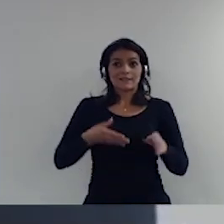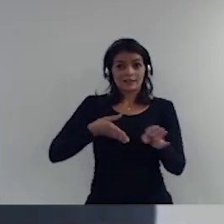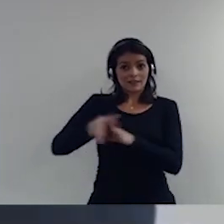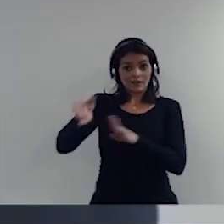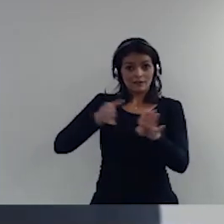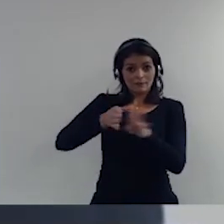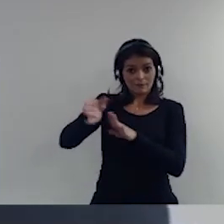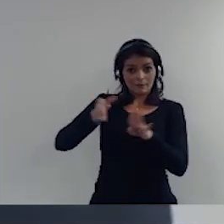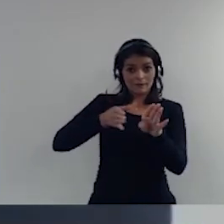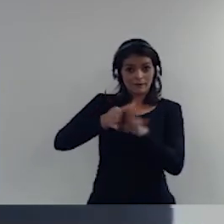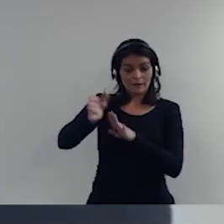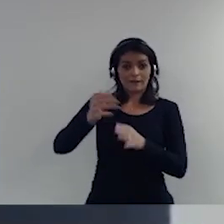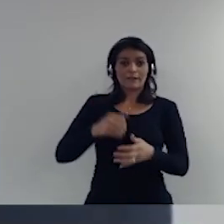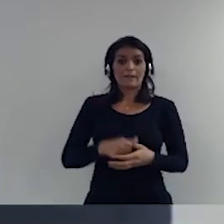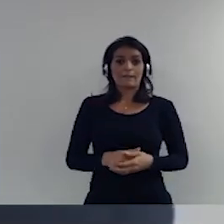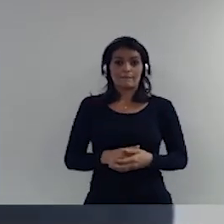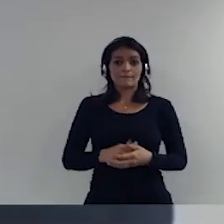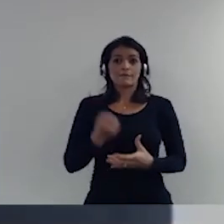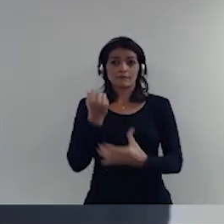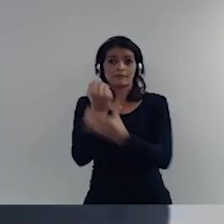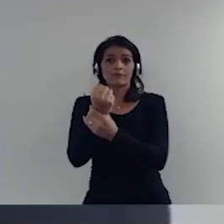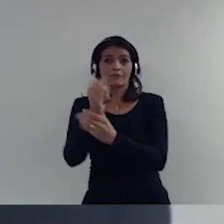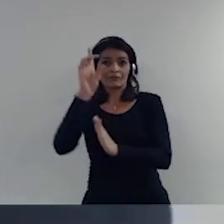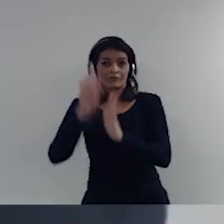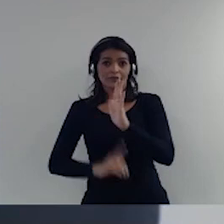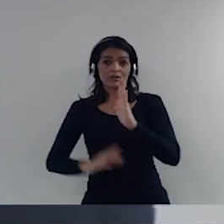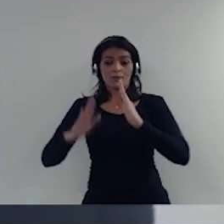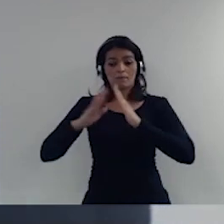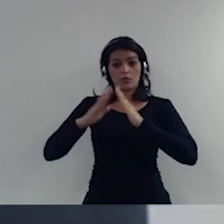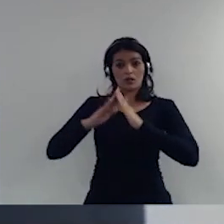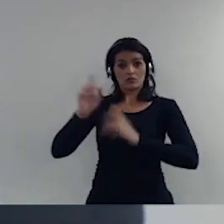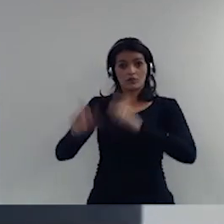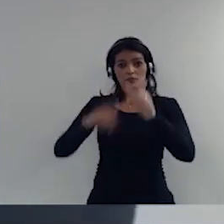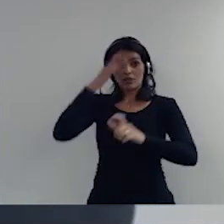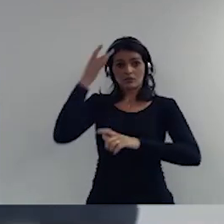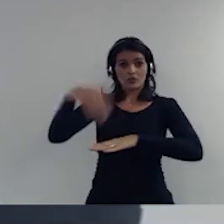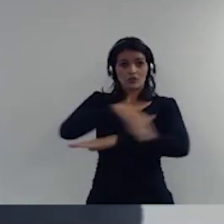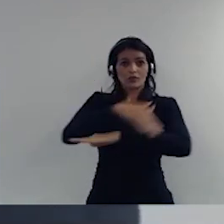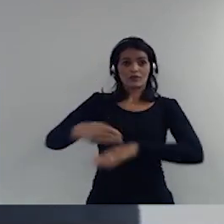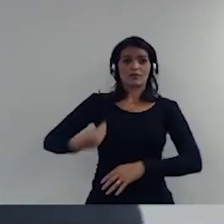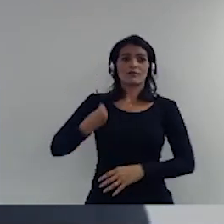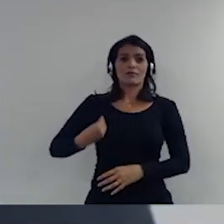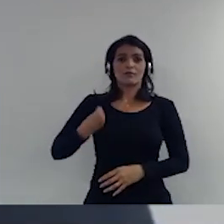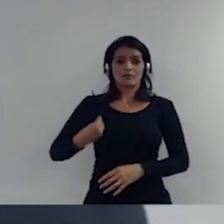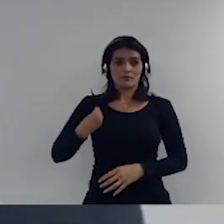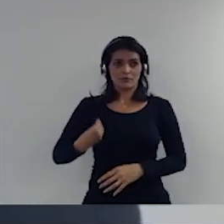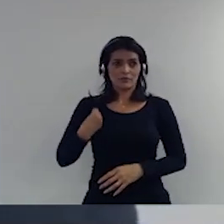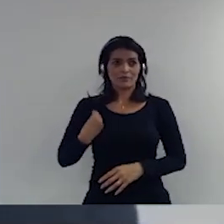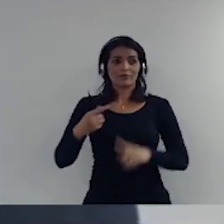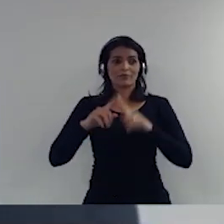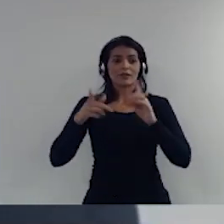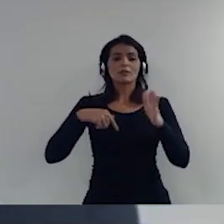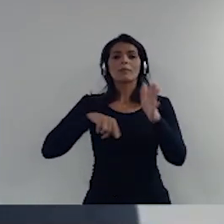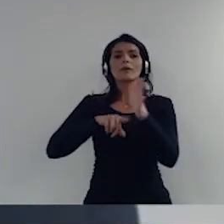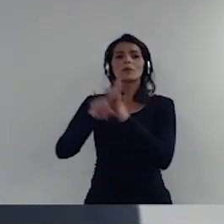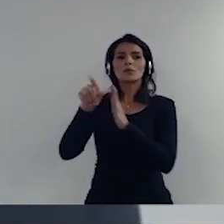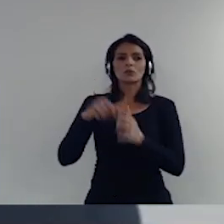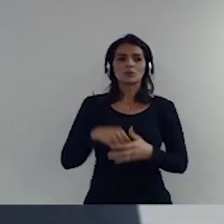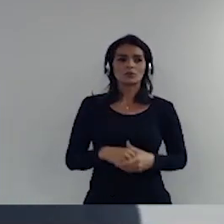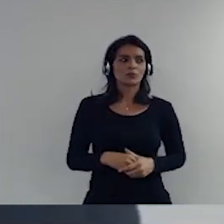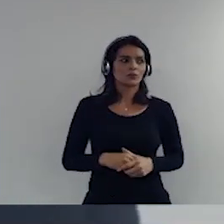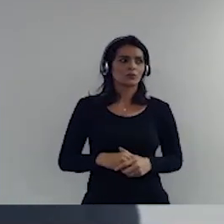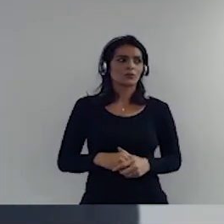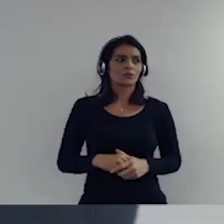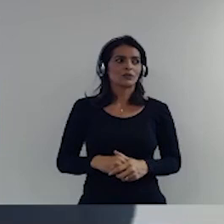recomendações, ingressado com ações para garantir o direito à moradia dessas pessoas. Agora, eu já me pergunto e fico muito